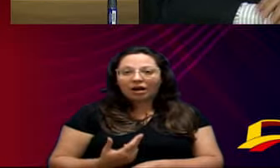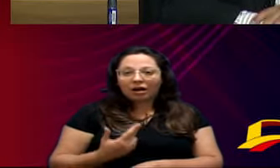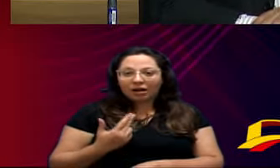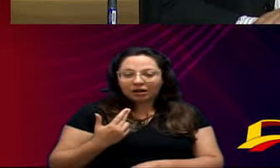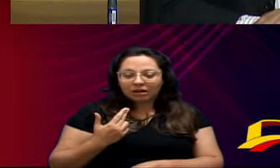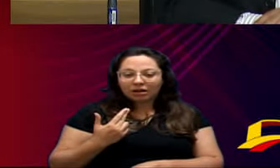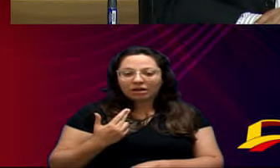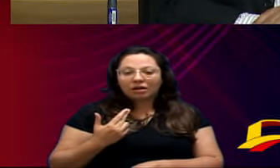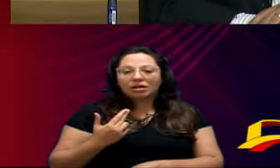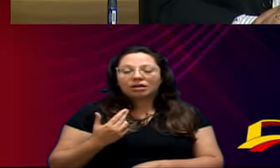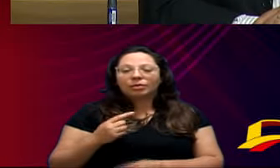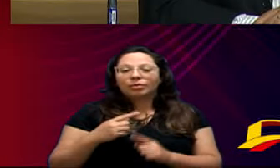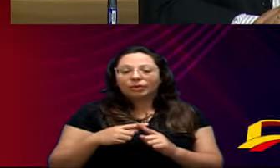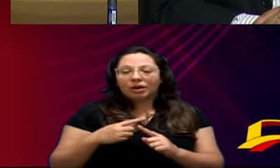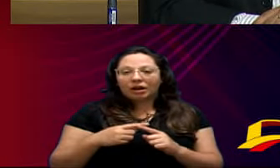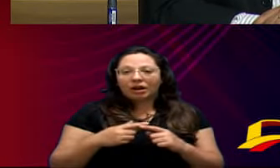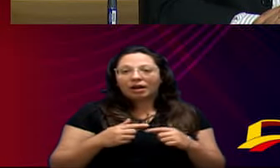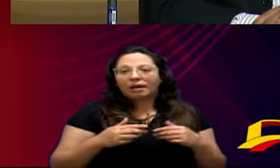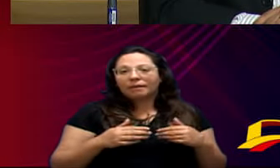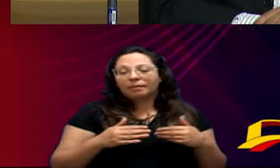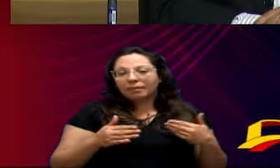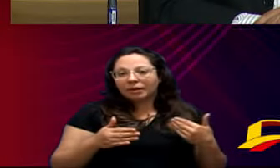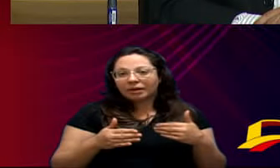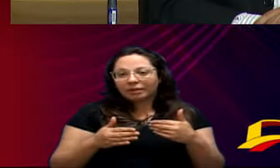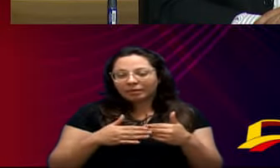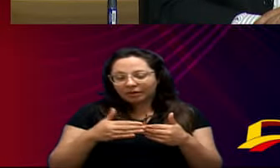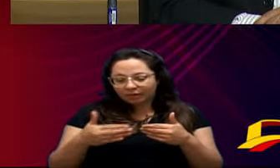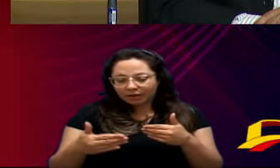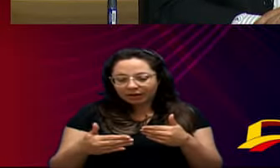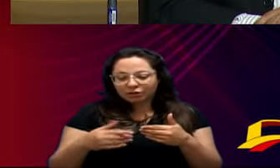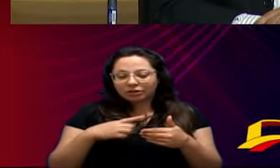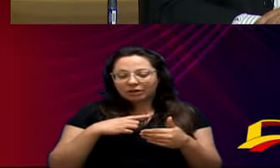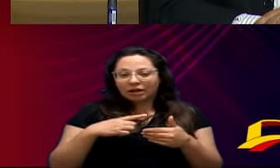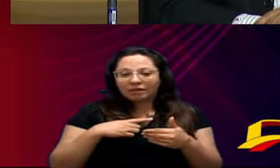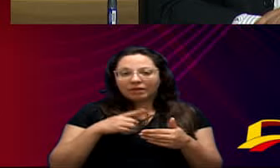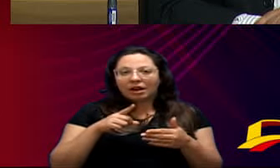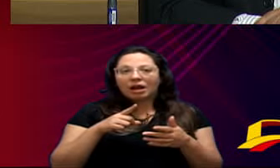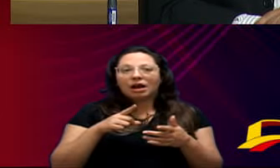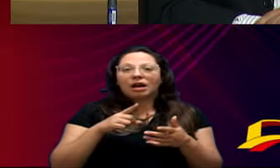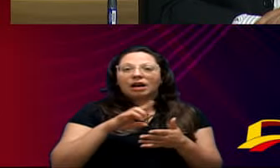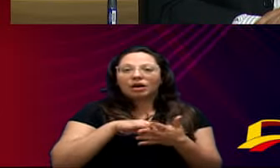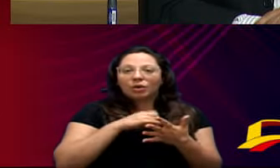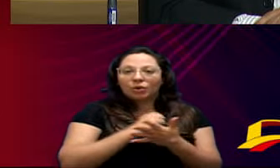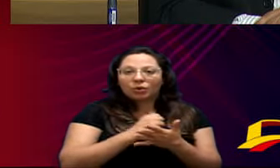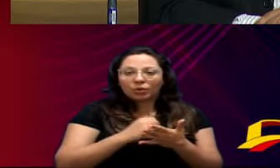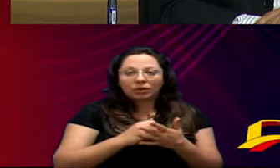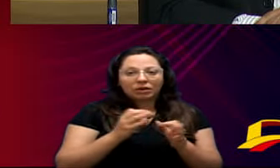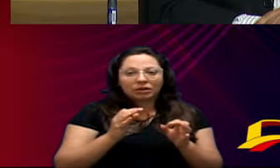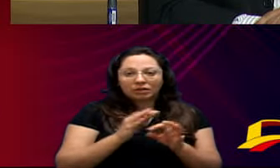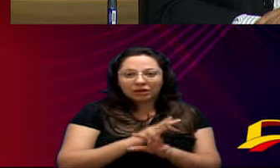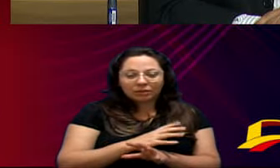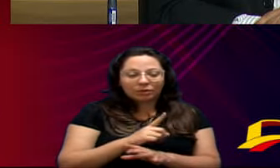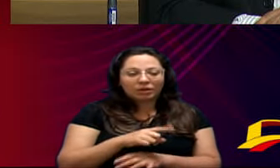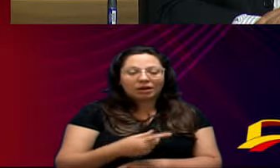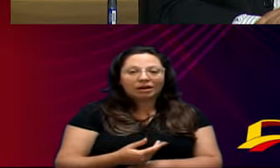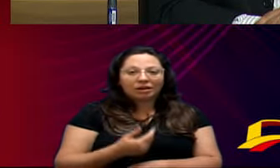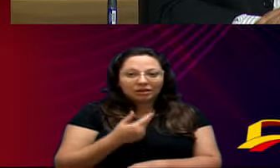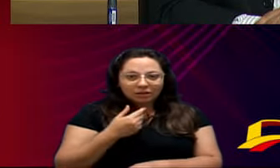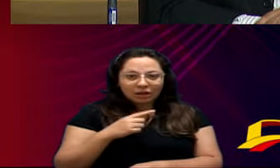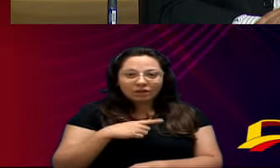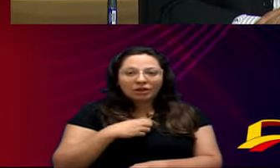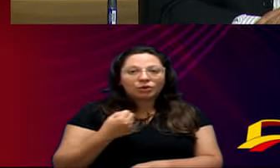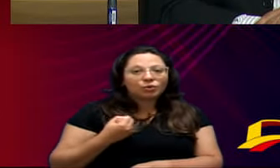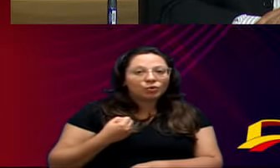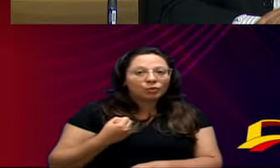eh foi divulgado que houve uma empresa né que venceu o contrato que tava fazendo castração dos animais tem uma um número X de